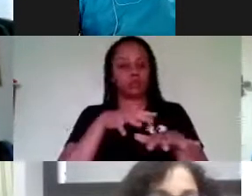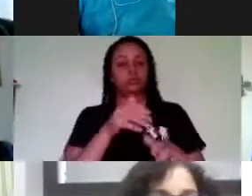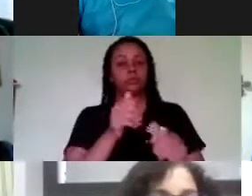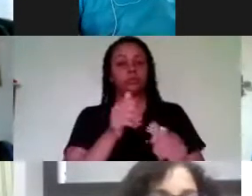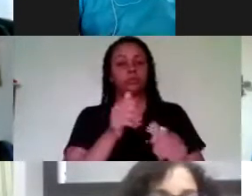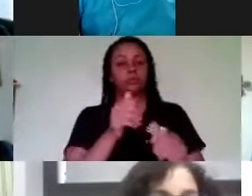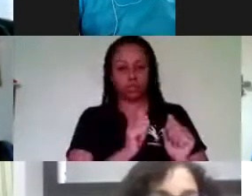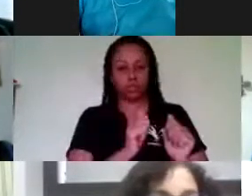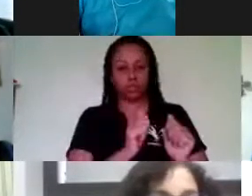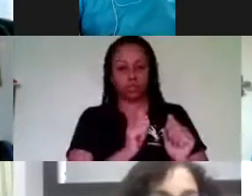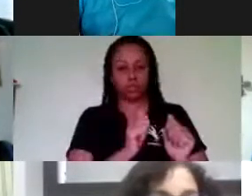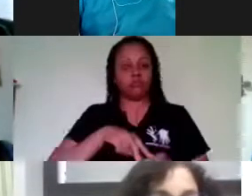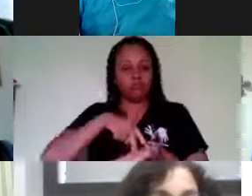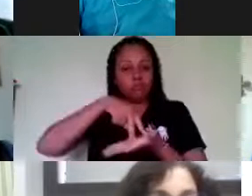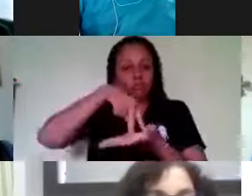importante.